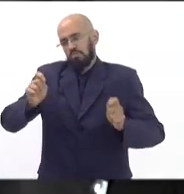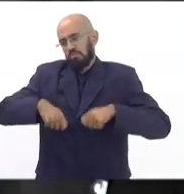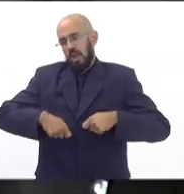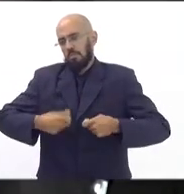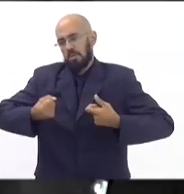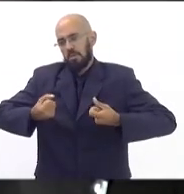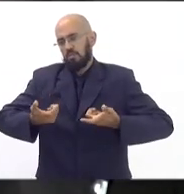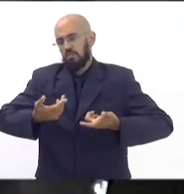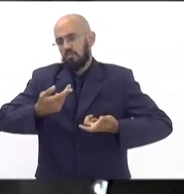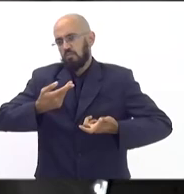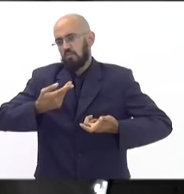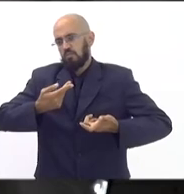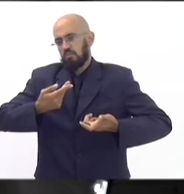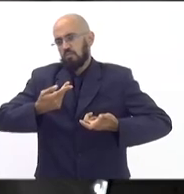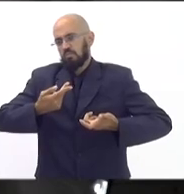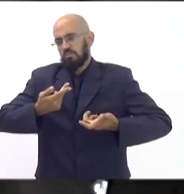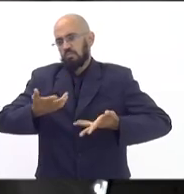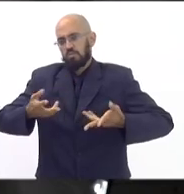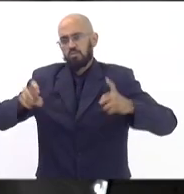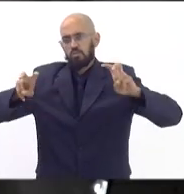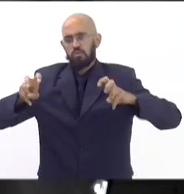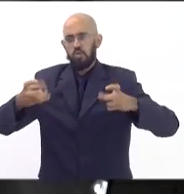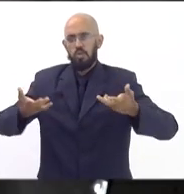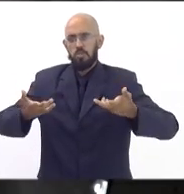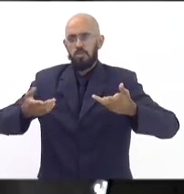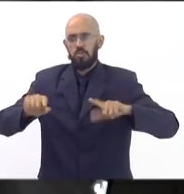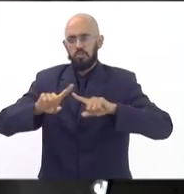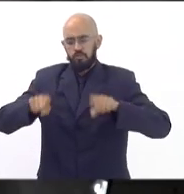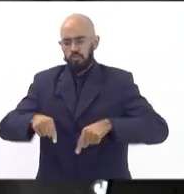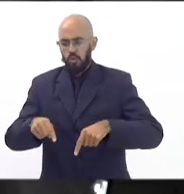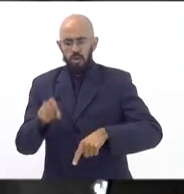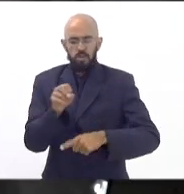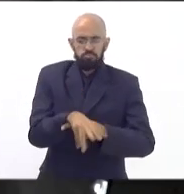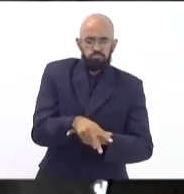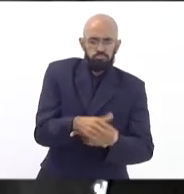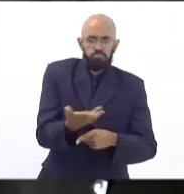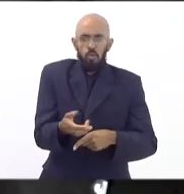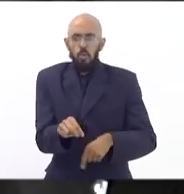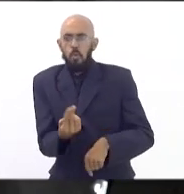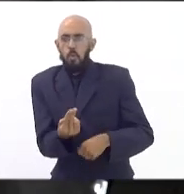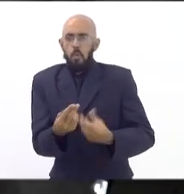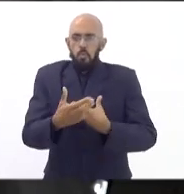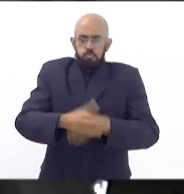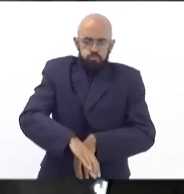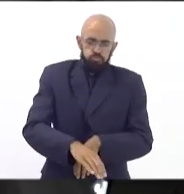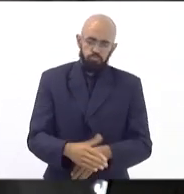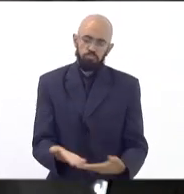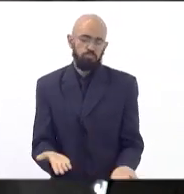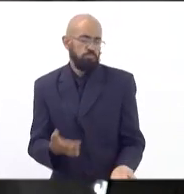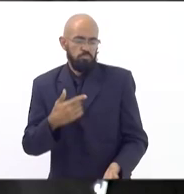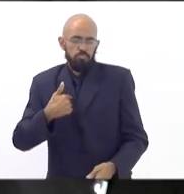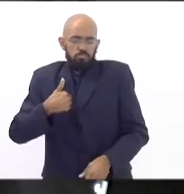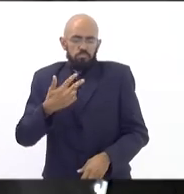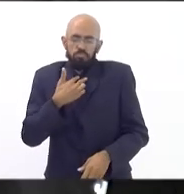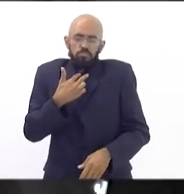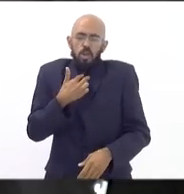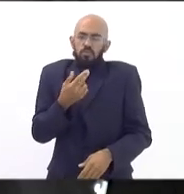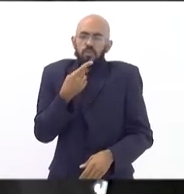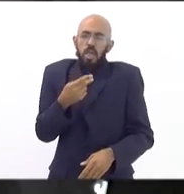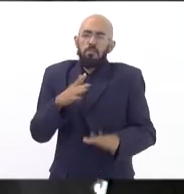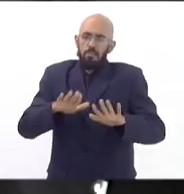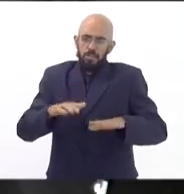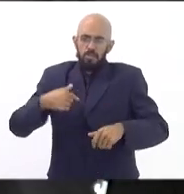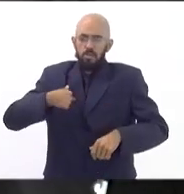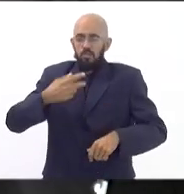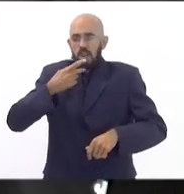mérito dessa questão da rede os cargos são comissionados têm são só são servidores de carreira e qual é eu posso